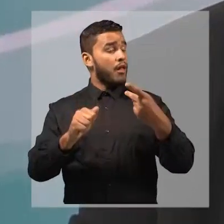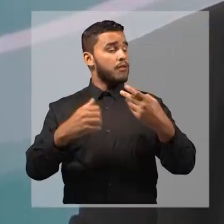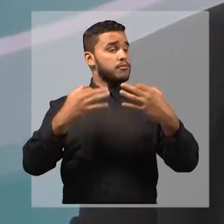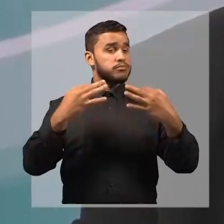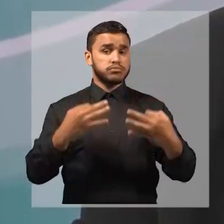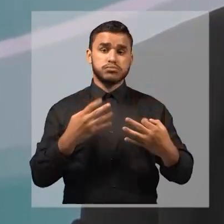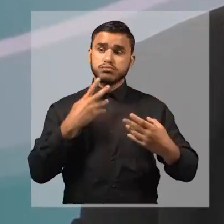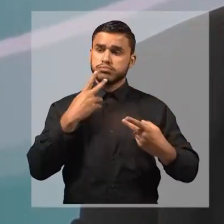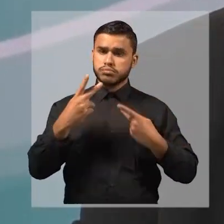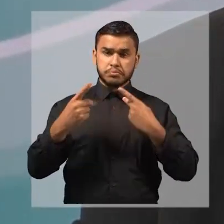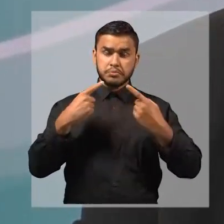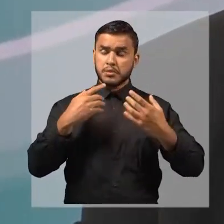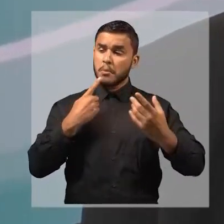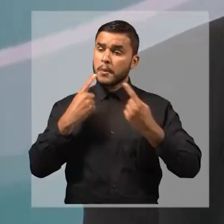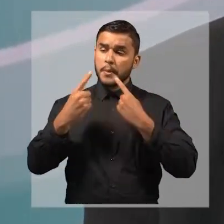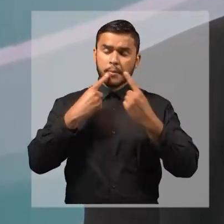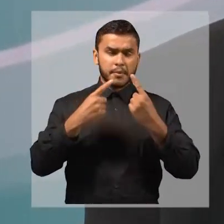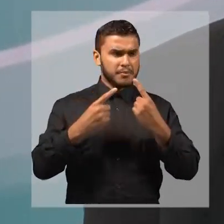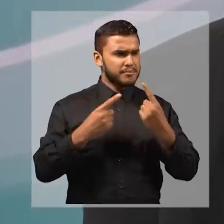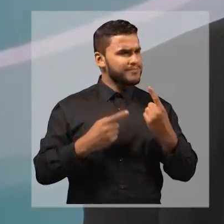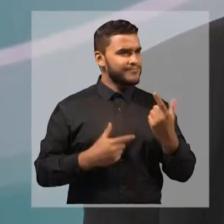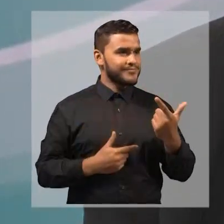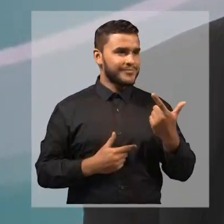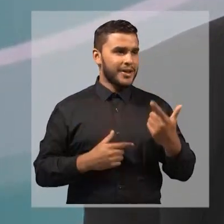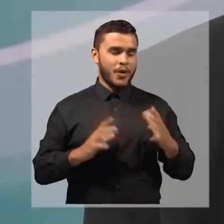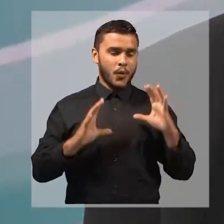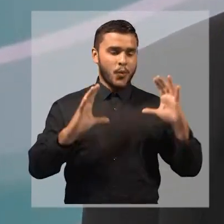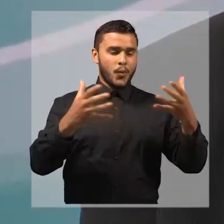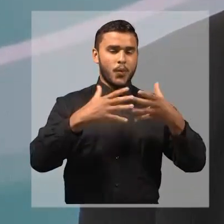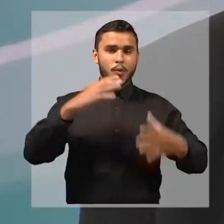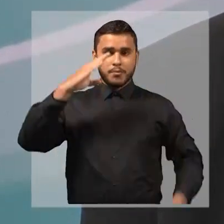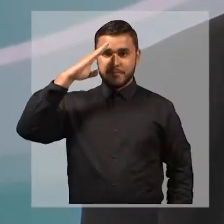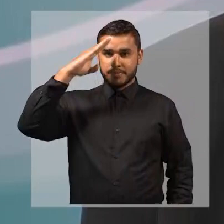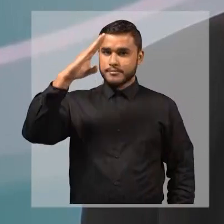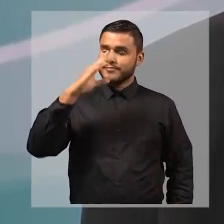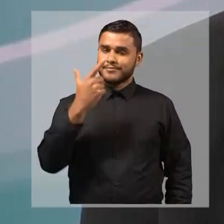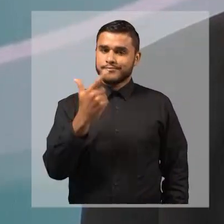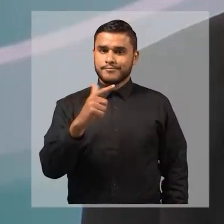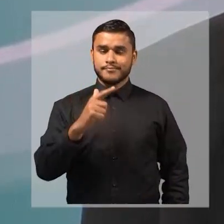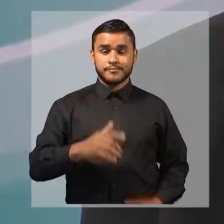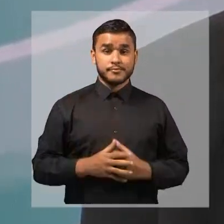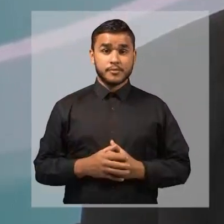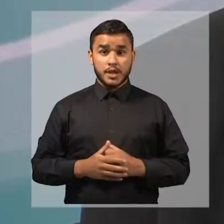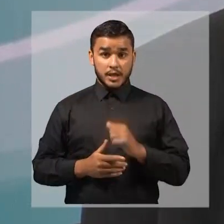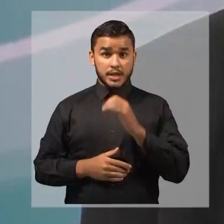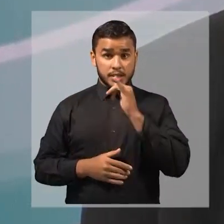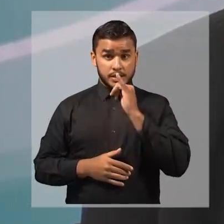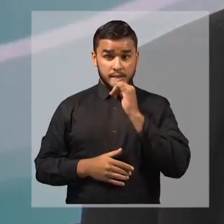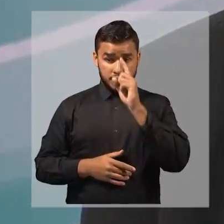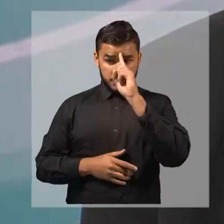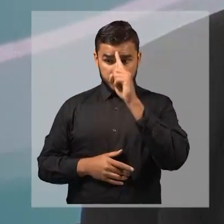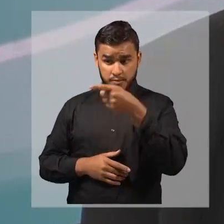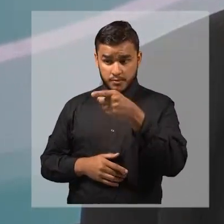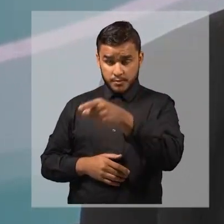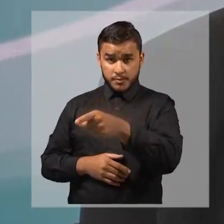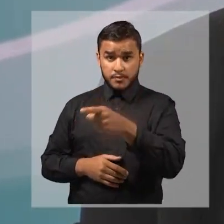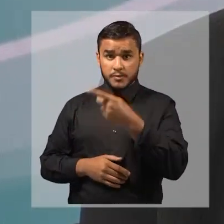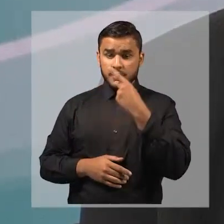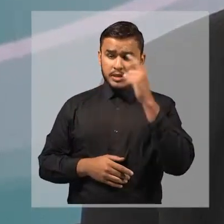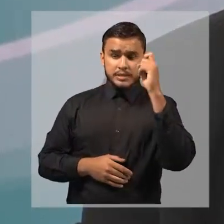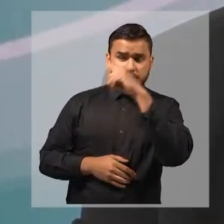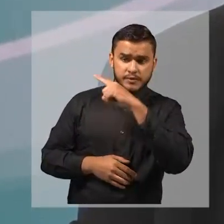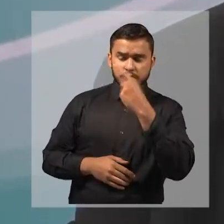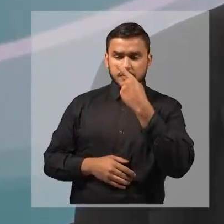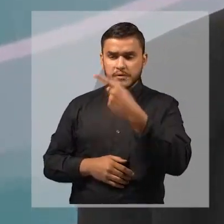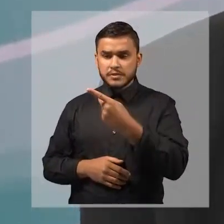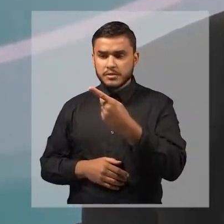militar. O militar, ele segue uma hierarquia, ele segue as ordens. Tem até uma expressão que se usa muito, não argumenta militar. Se você, como o oficial mandar você fazer